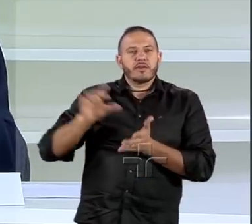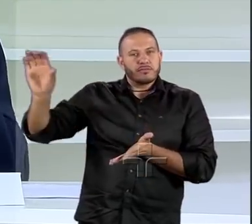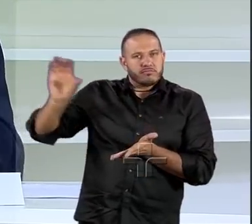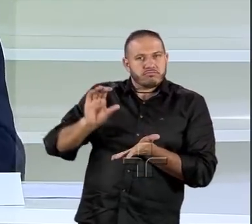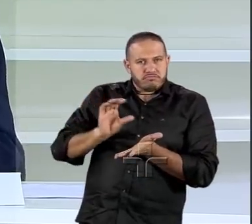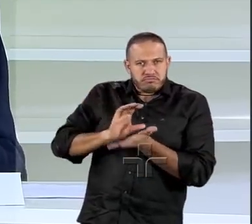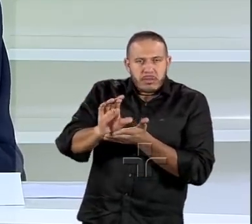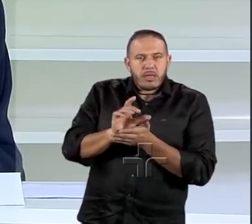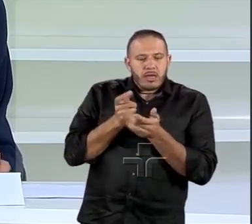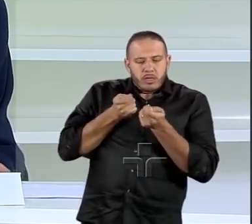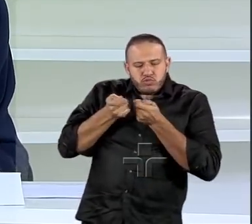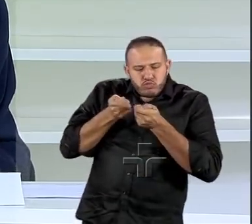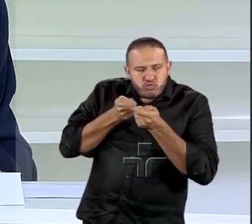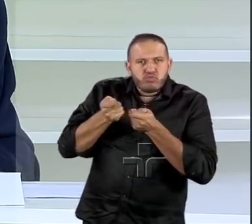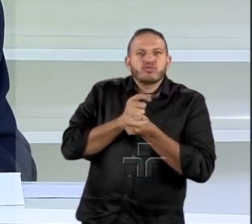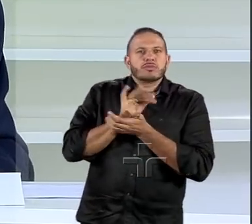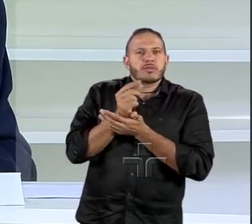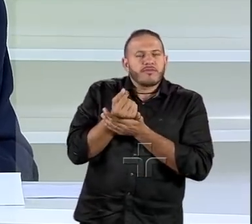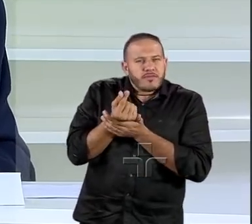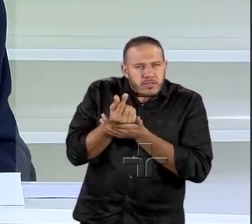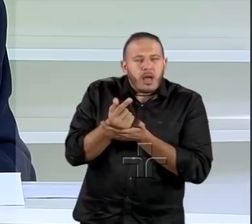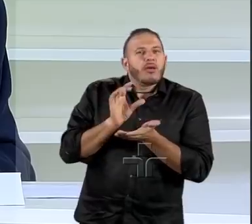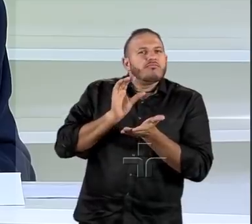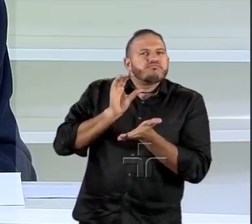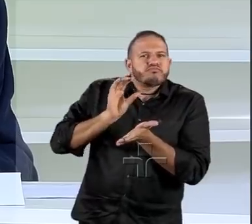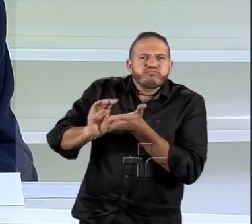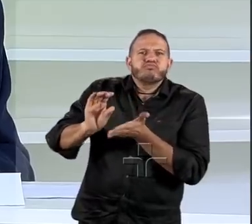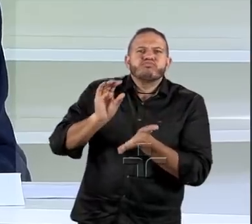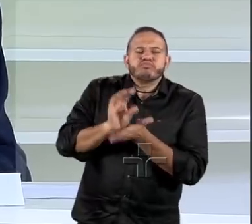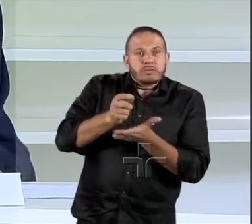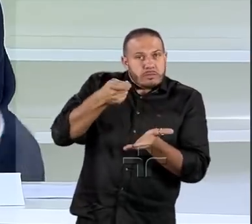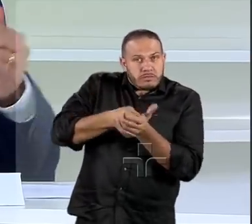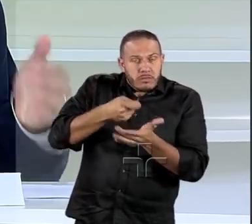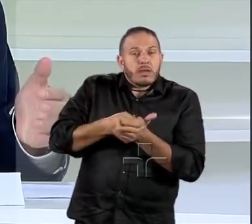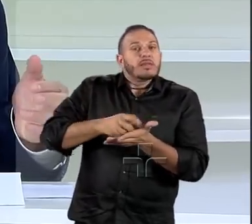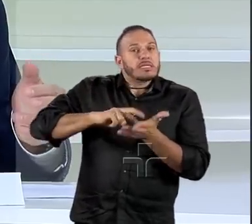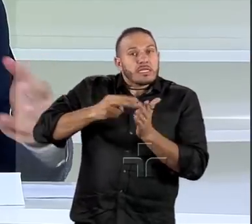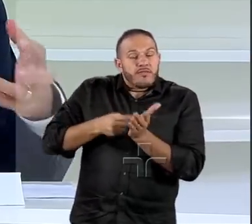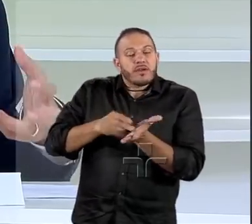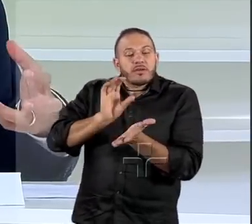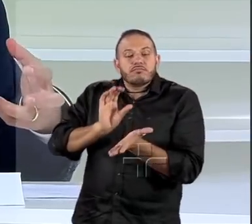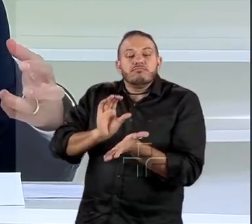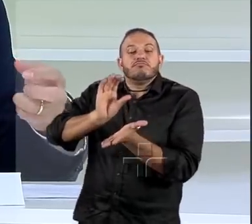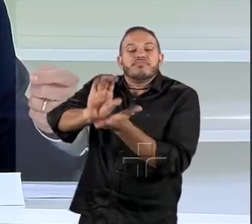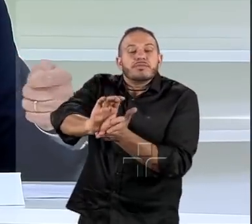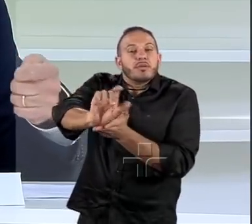fiscal, rigidez de política de dinheiro quer dizer dar o melhor